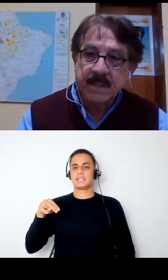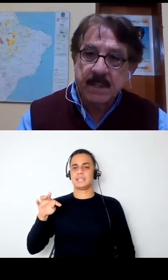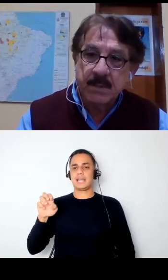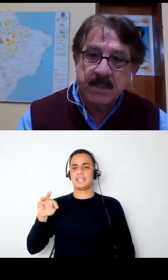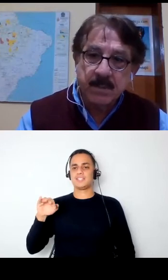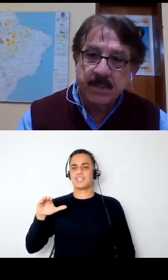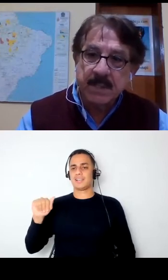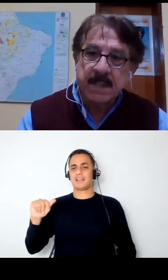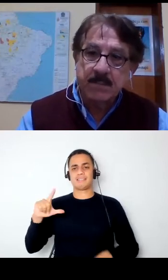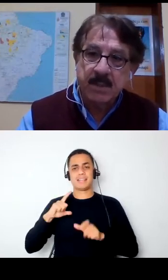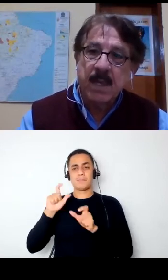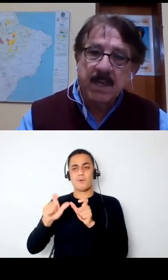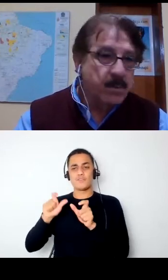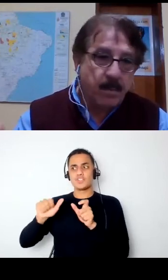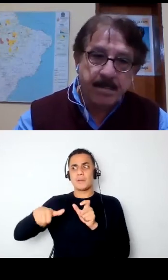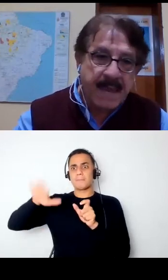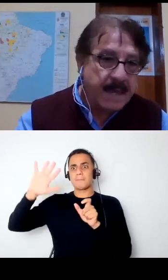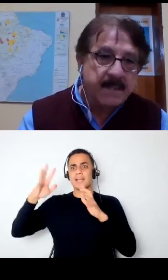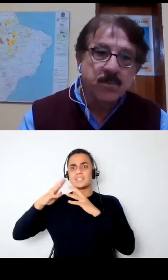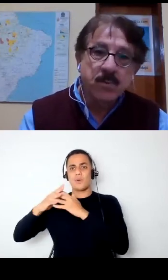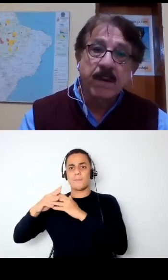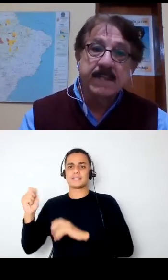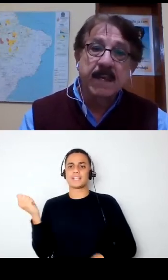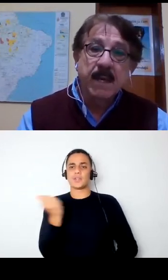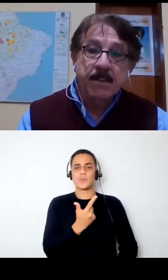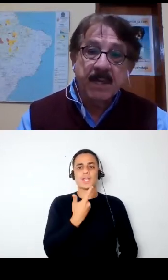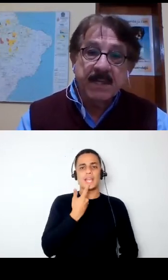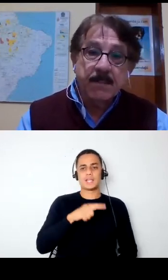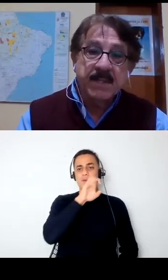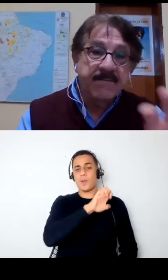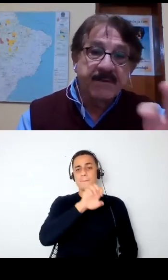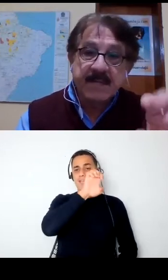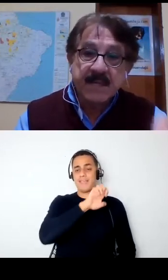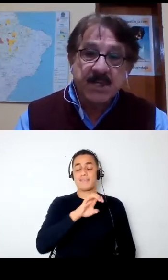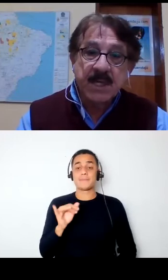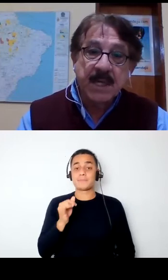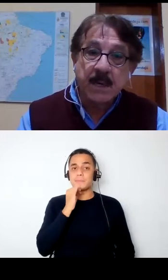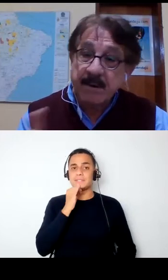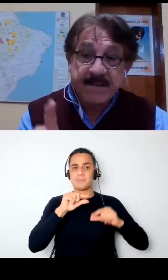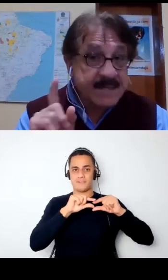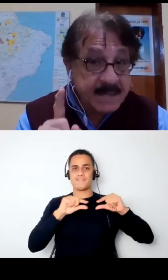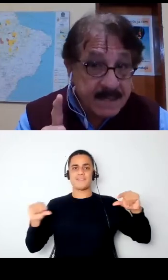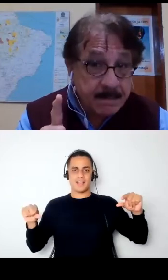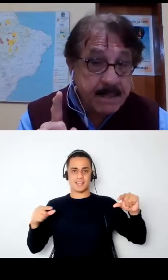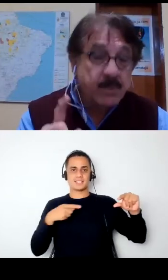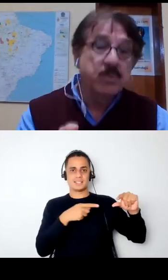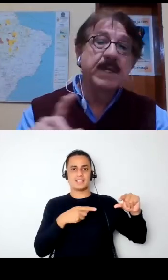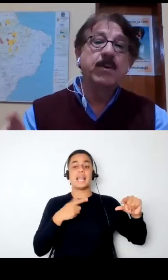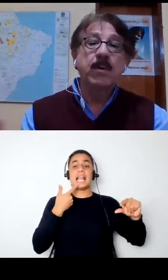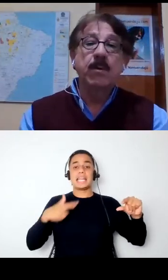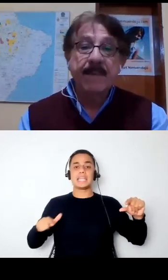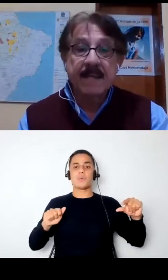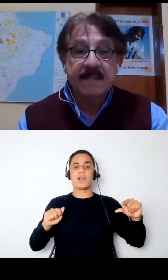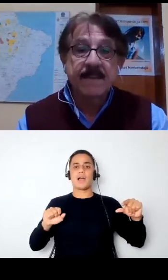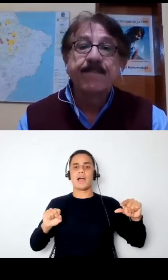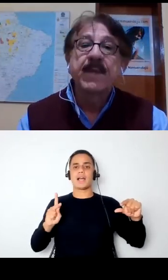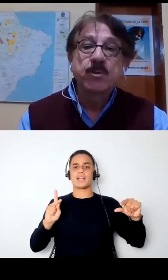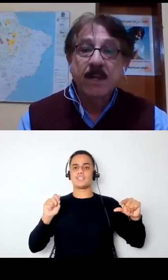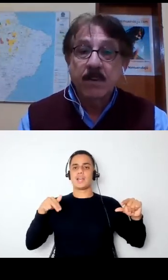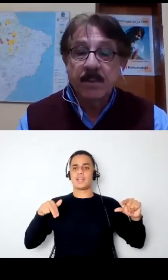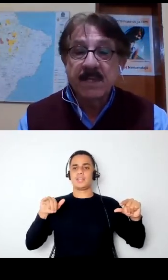todas essas línguas que nós conhecemos, europeias e tudo mais. Por exemplo, essa frase em Axaninca é uma frase simples de uma língua